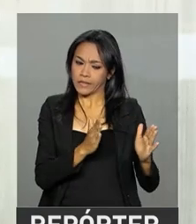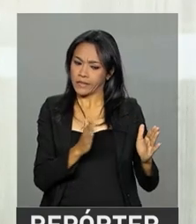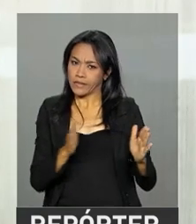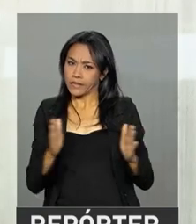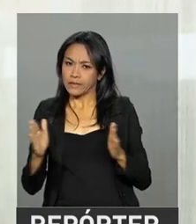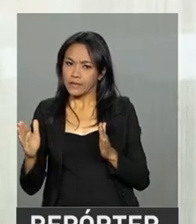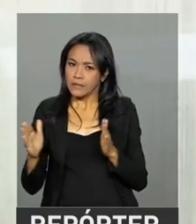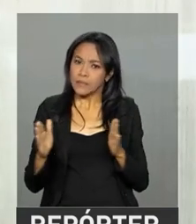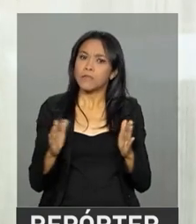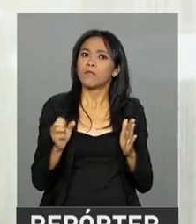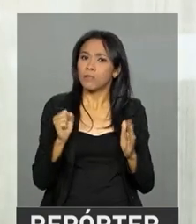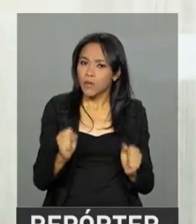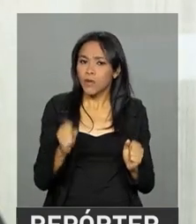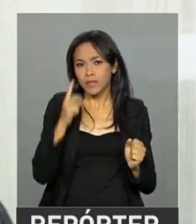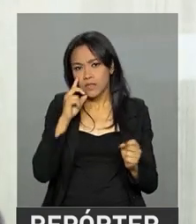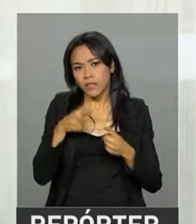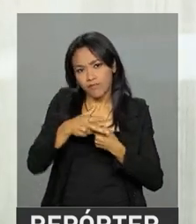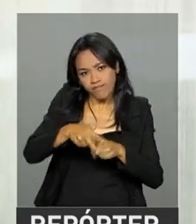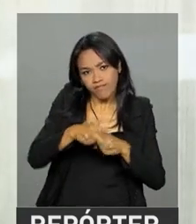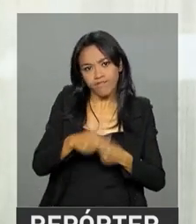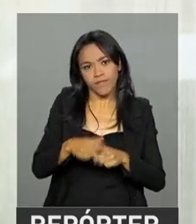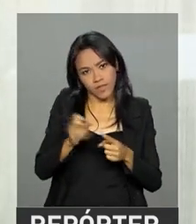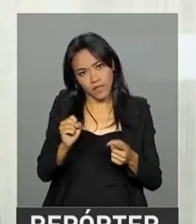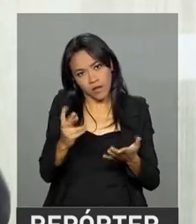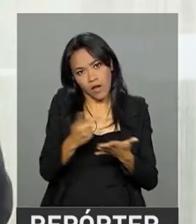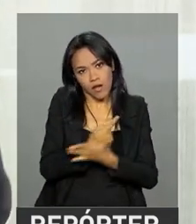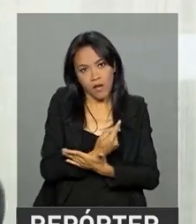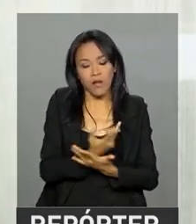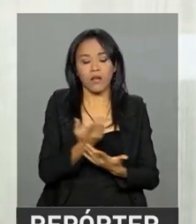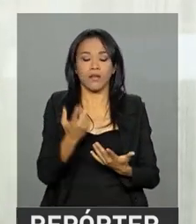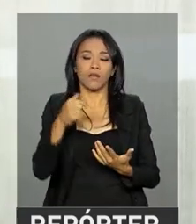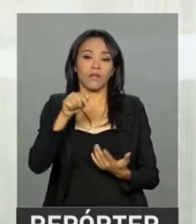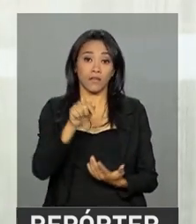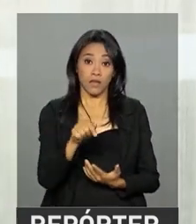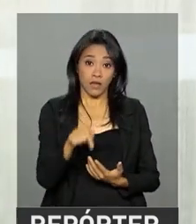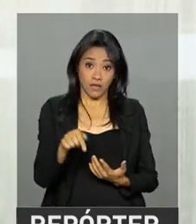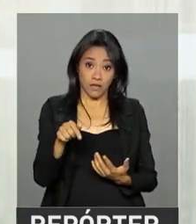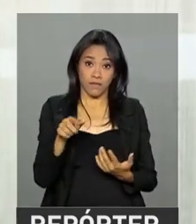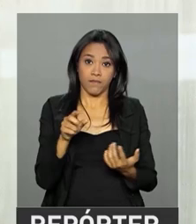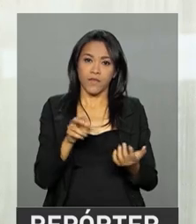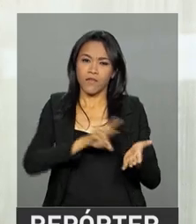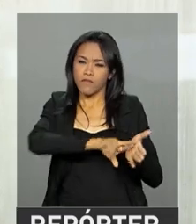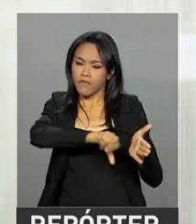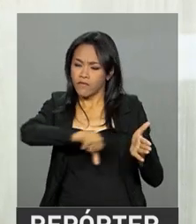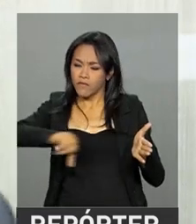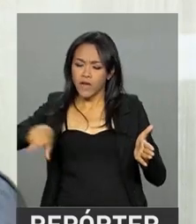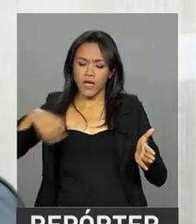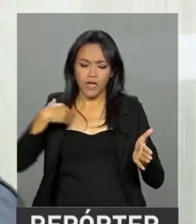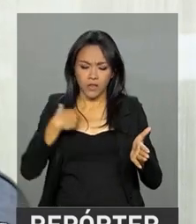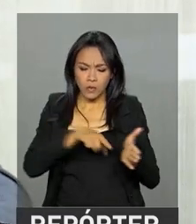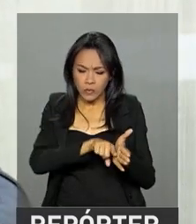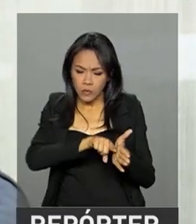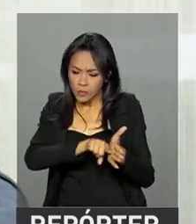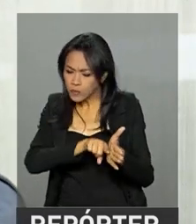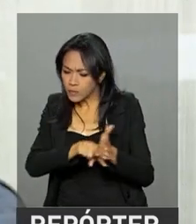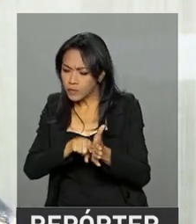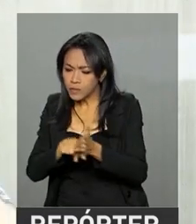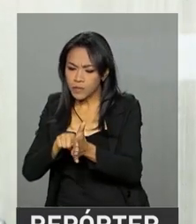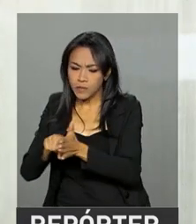necessário pode ser Revista Mas eh dentro aqui dos diversos eh estudos que nós realizamos